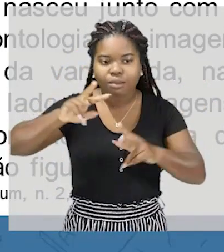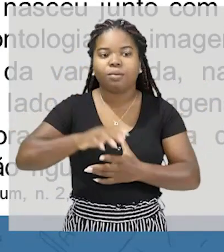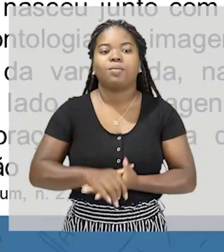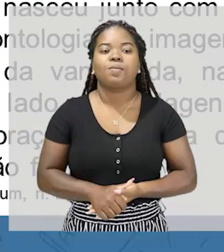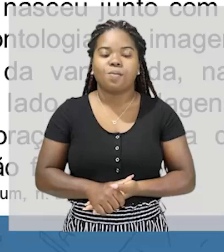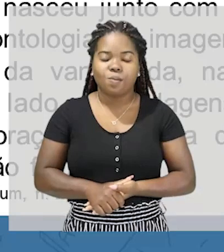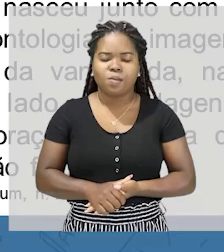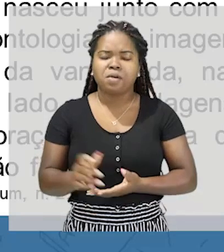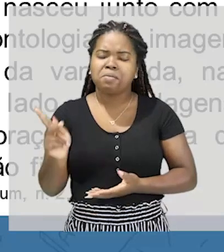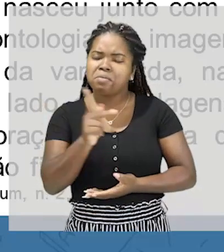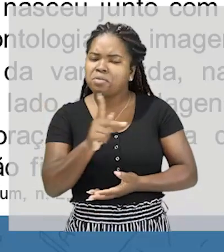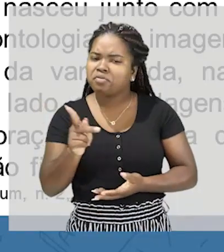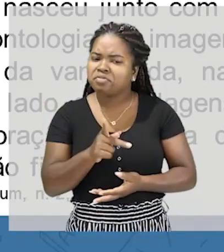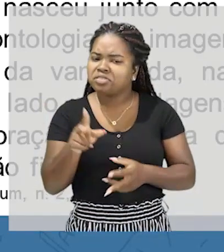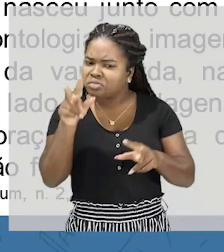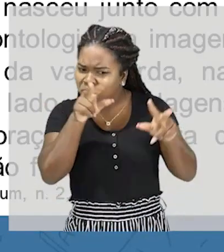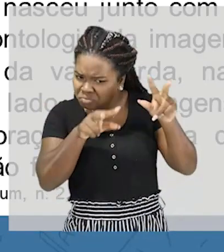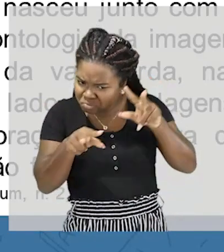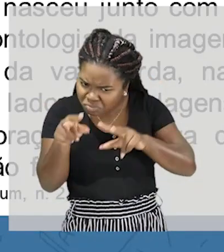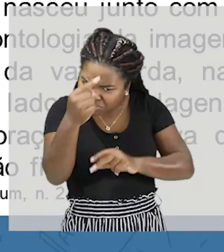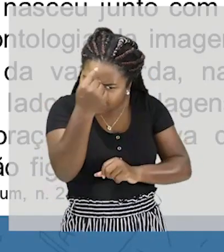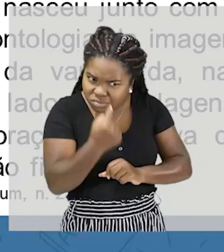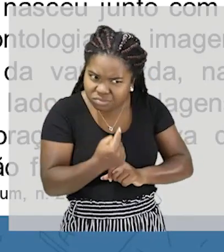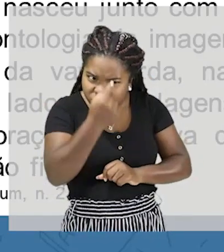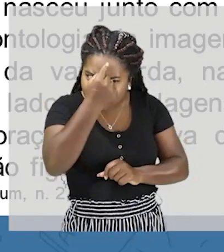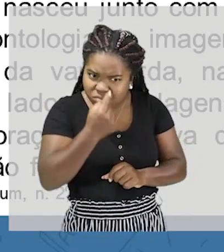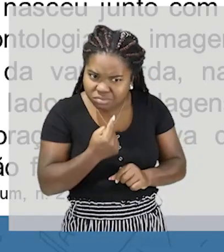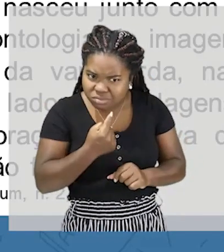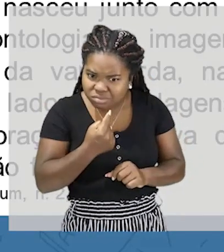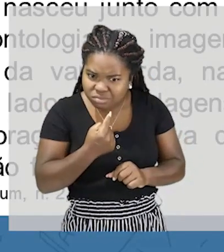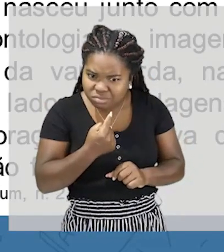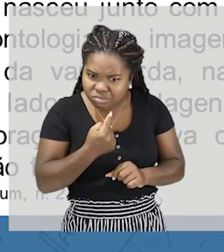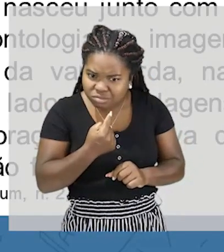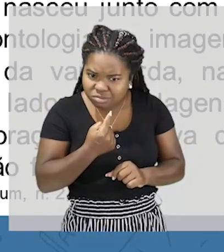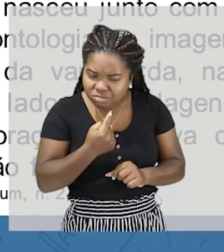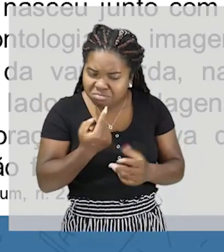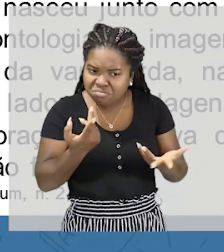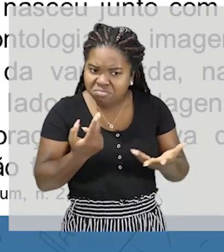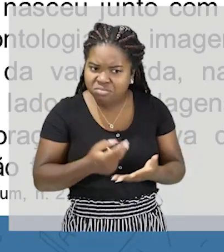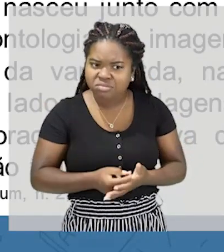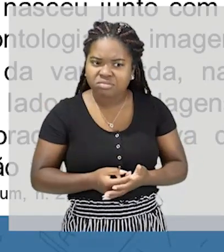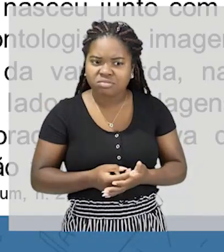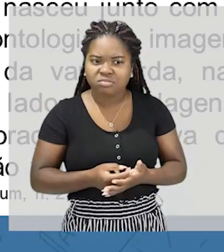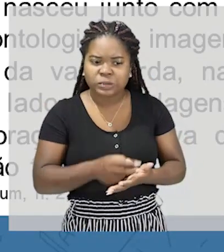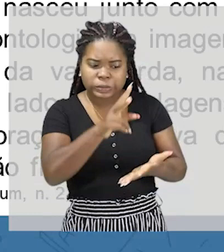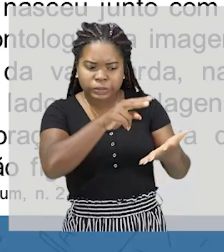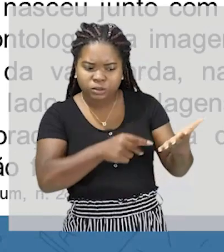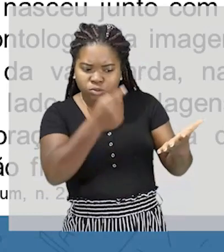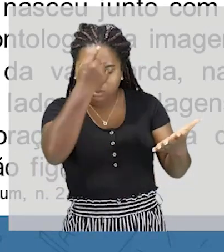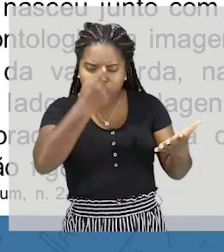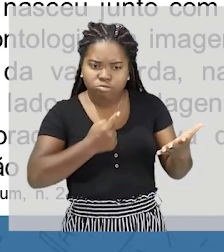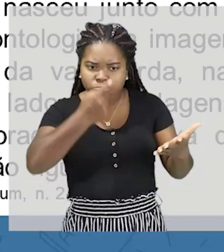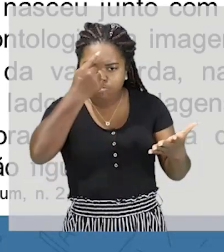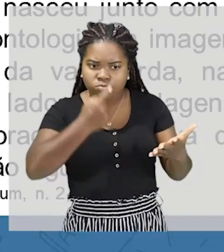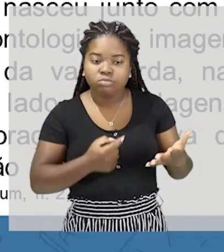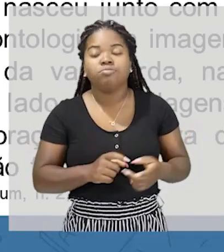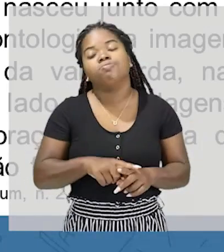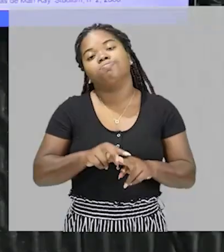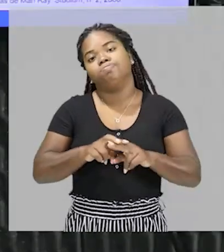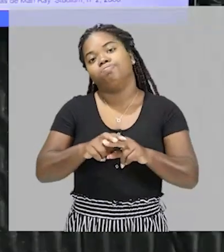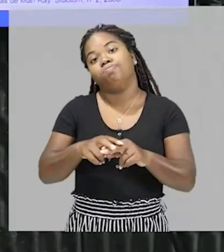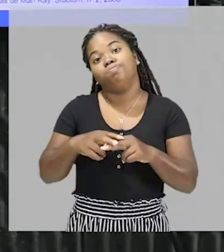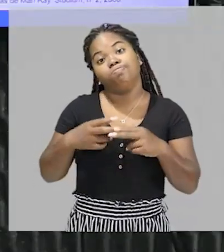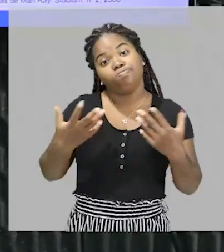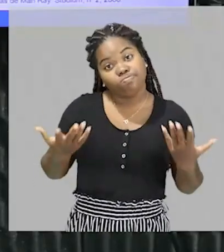UEMA. Professor, leitura de imagem? Pois é, gente, nós vivemos num período onde a imagem pesa mais do que qualquer outra